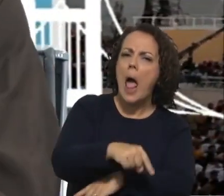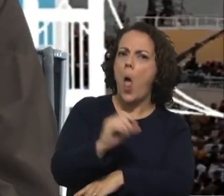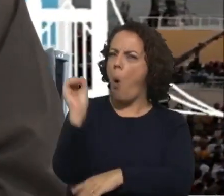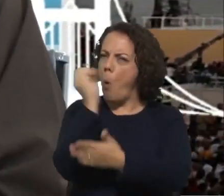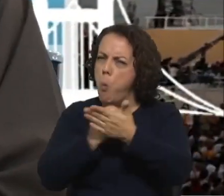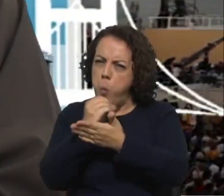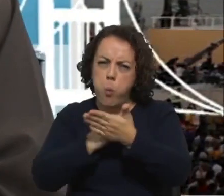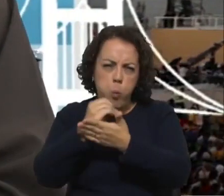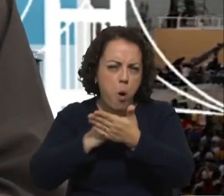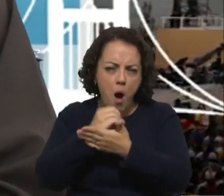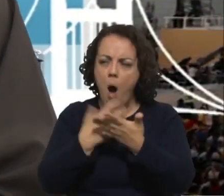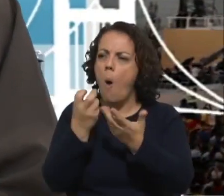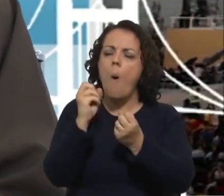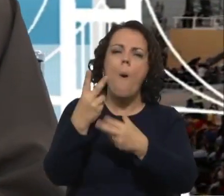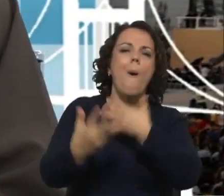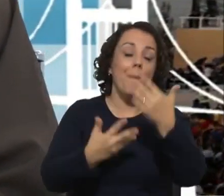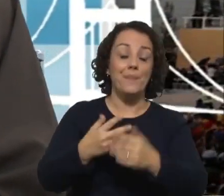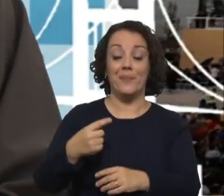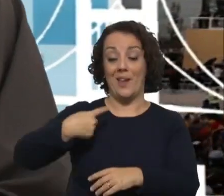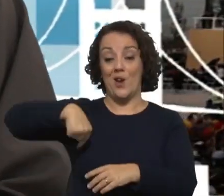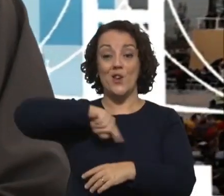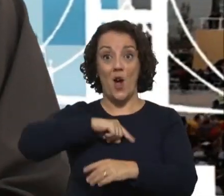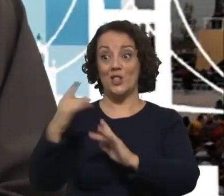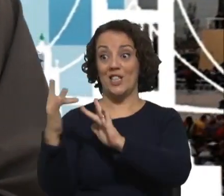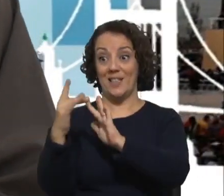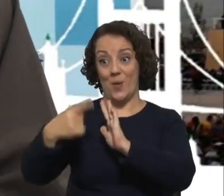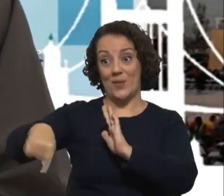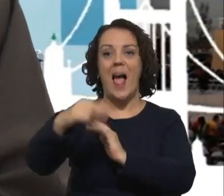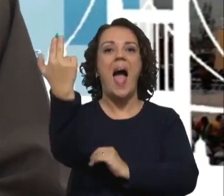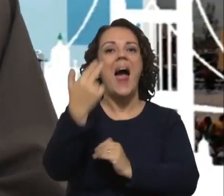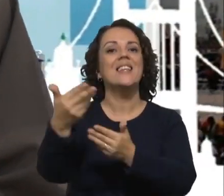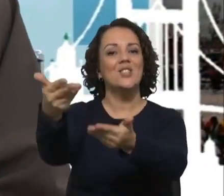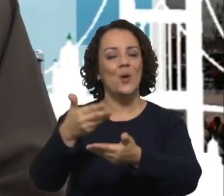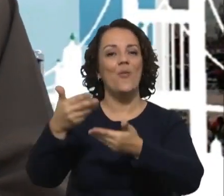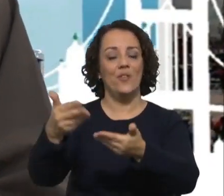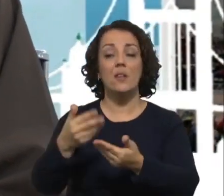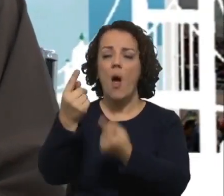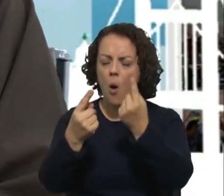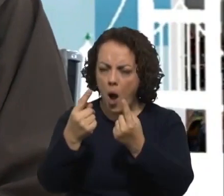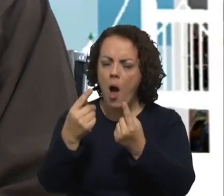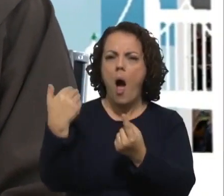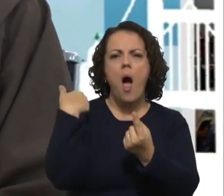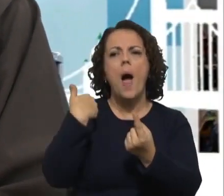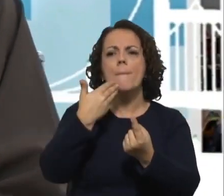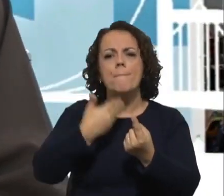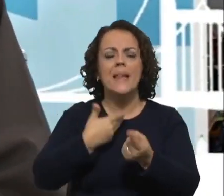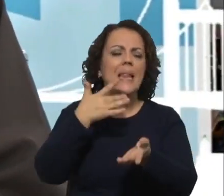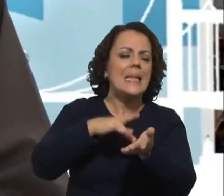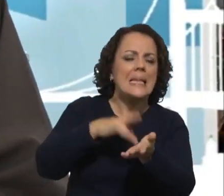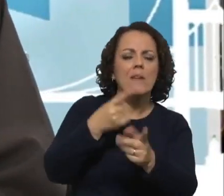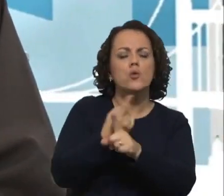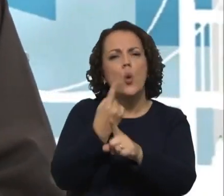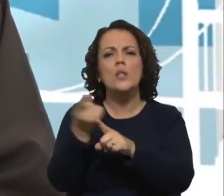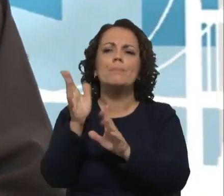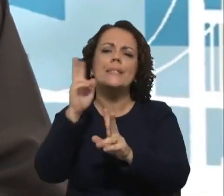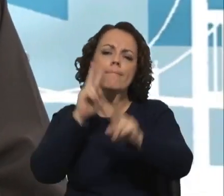os artistas, alguns, quando foram contactados, pediram-me literatura, e realmente não havia muita, em português, digo eu.